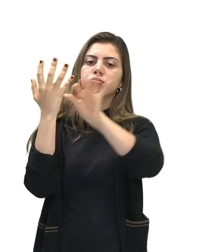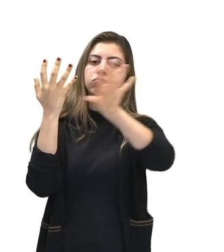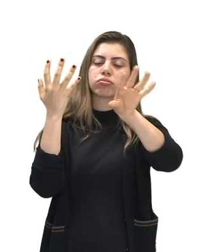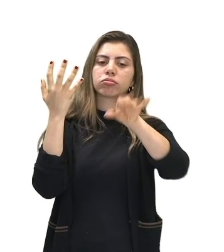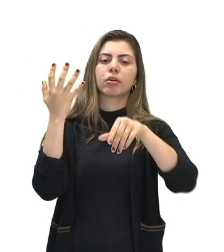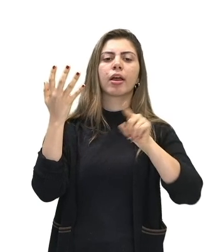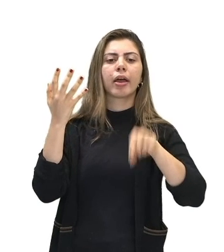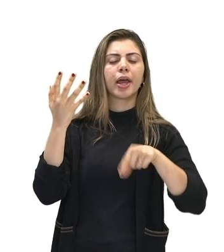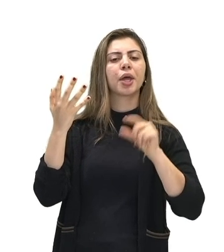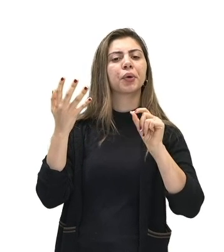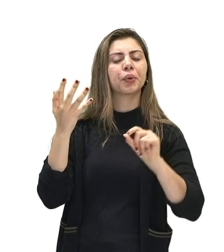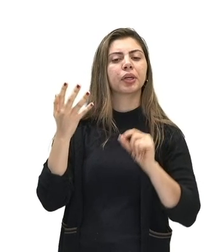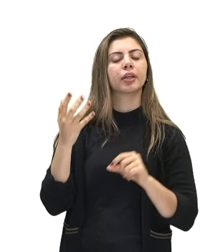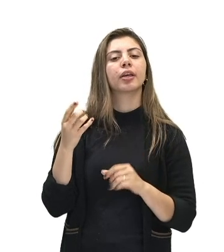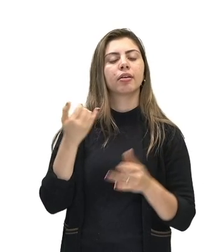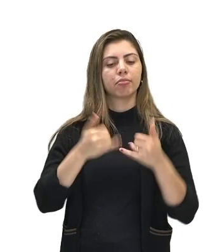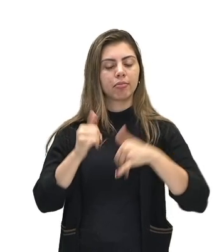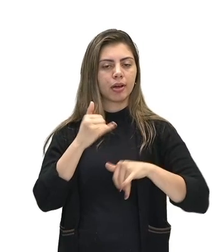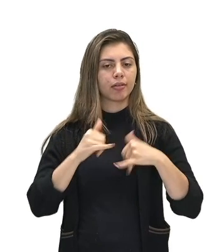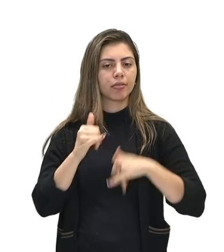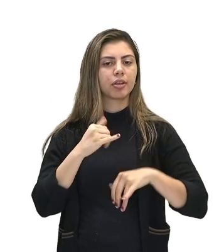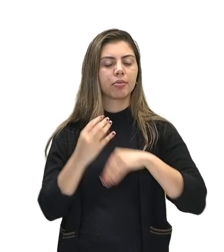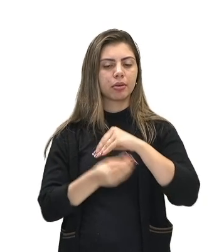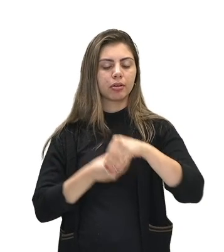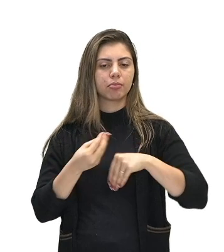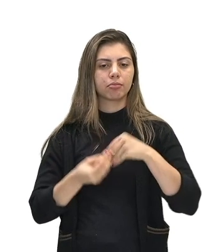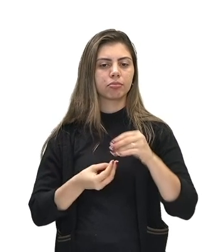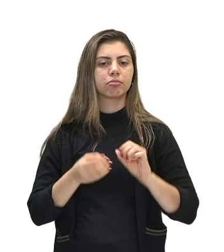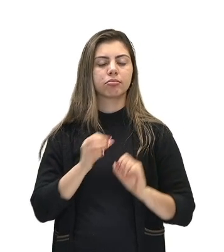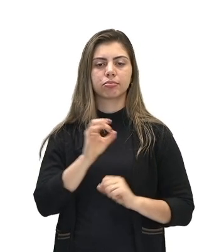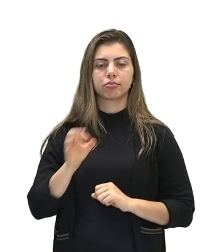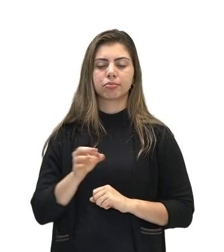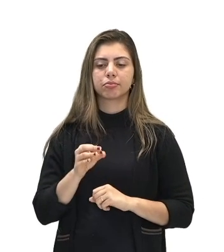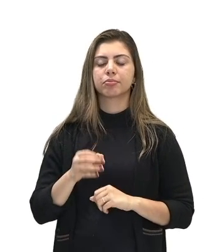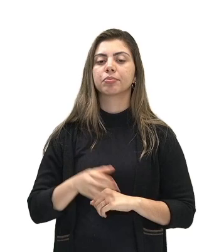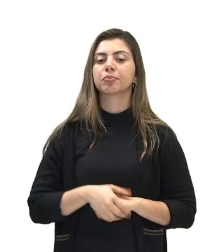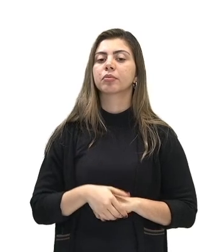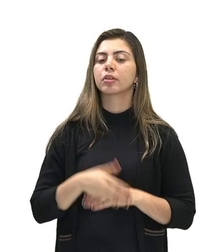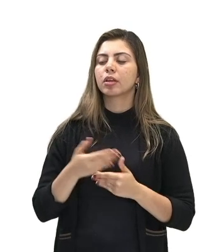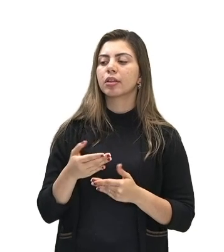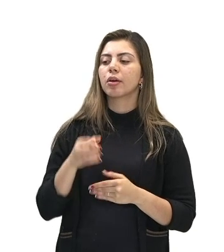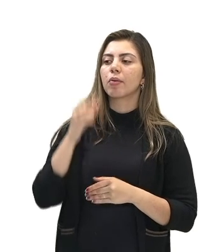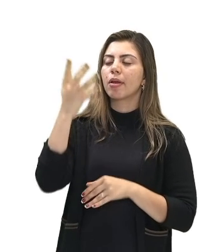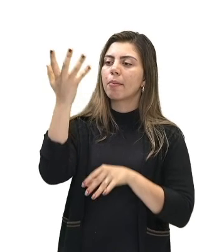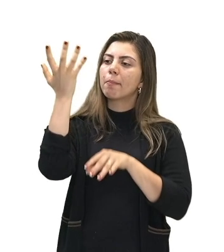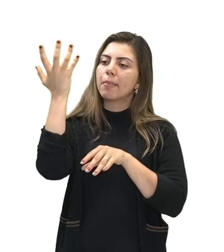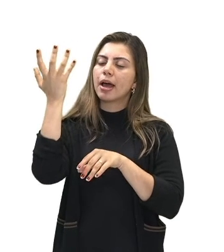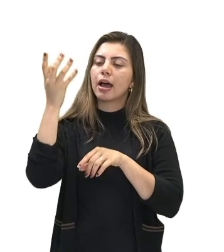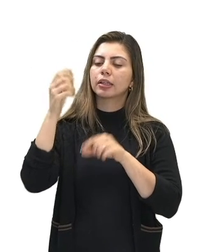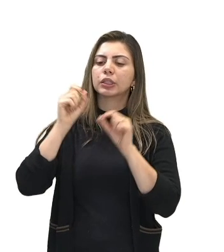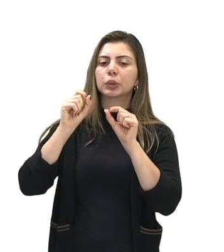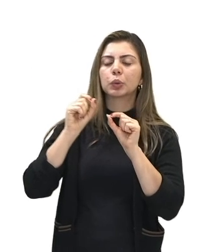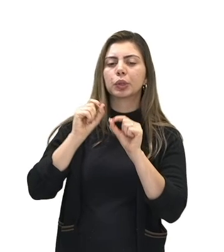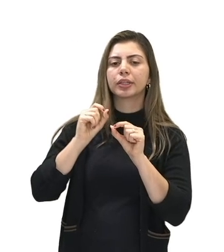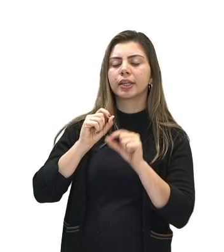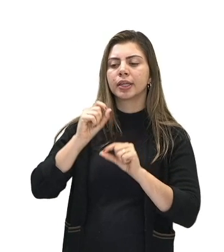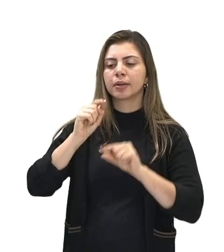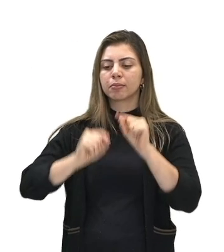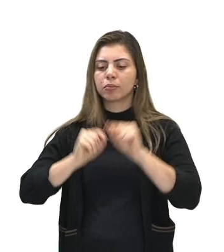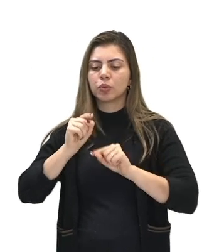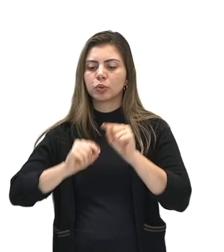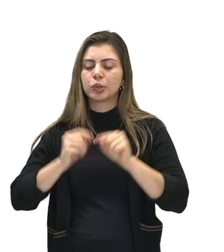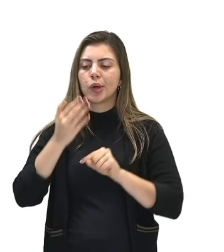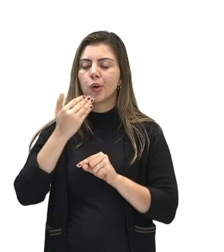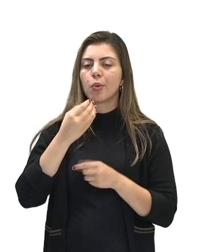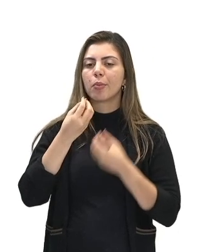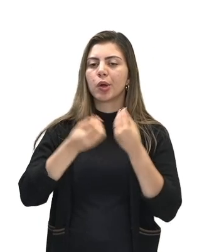reação química, né, no qual as plantas produzem o seu alimento